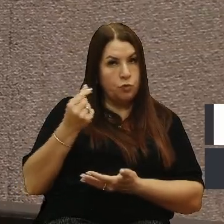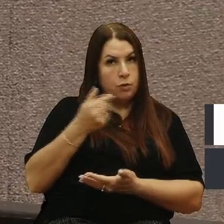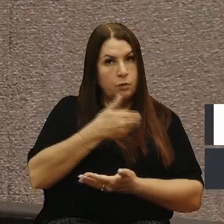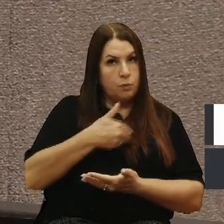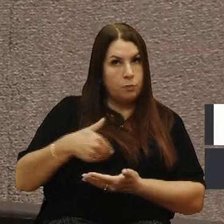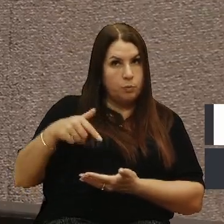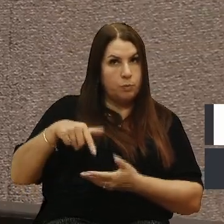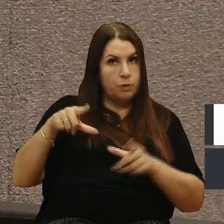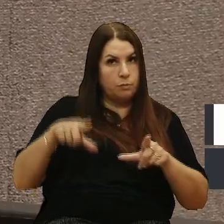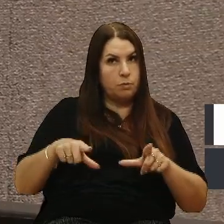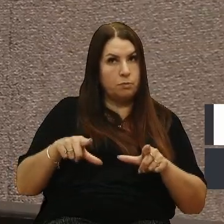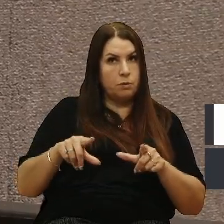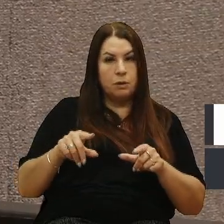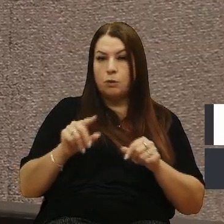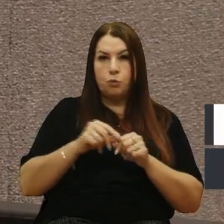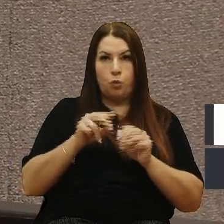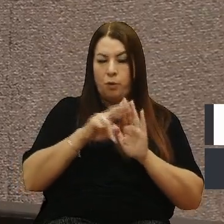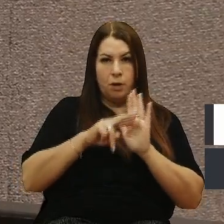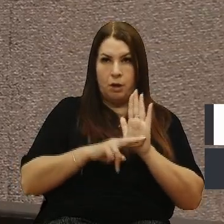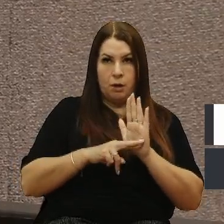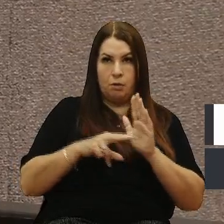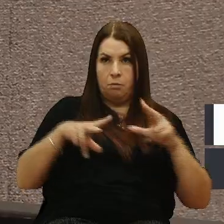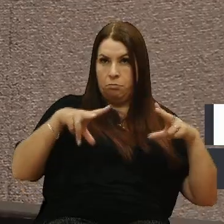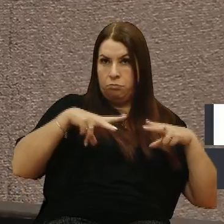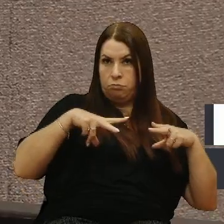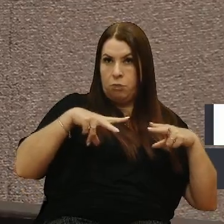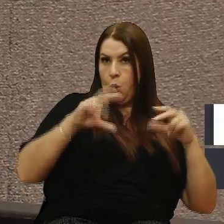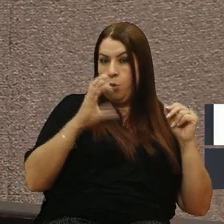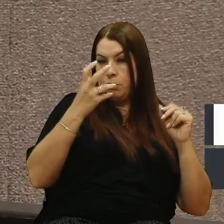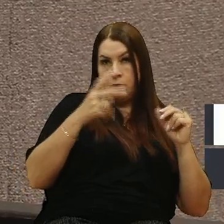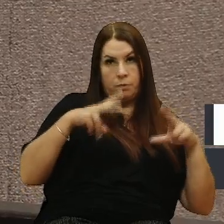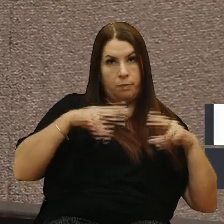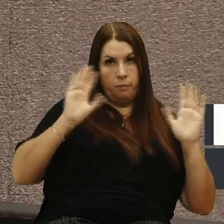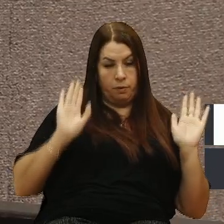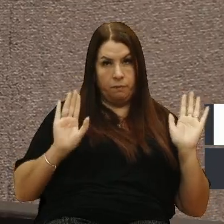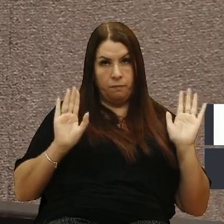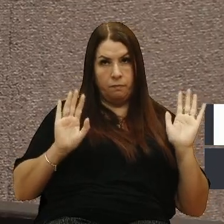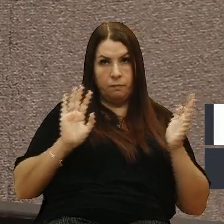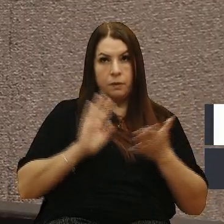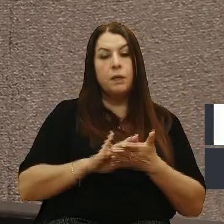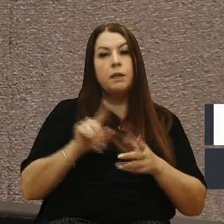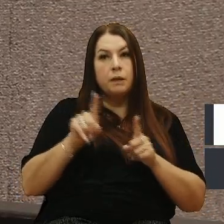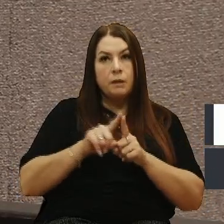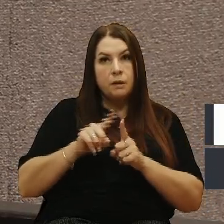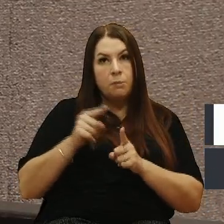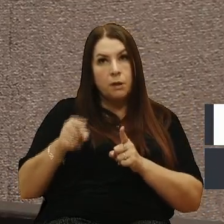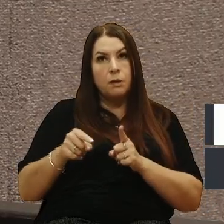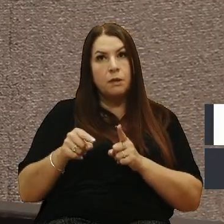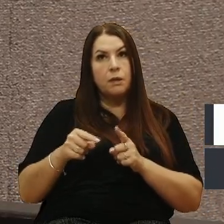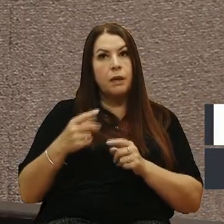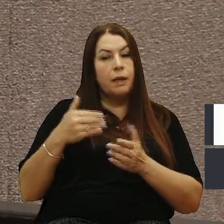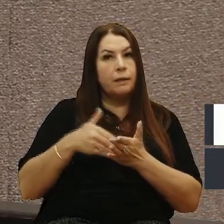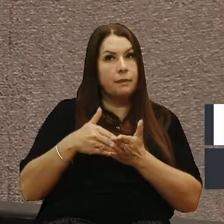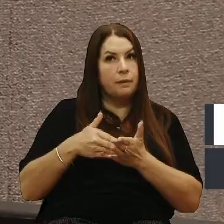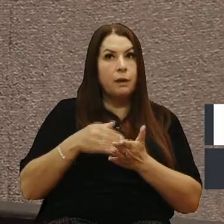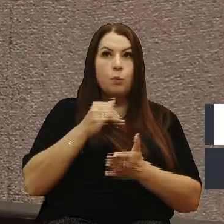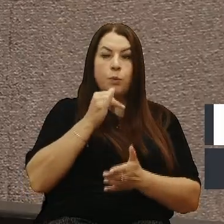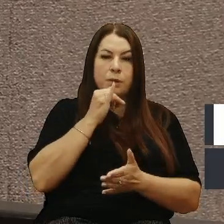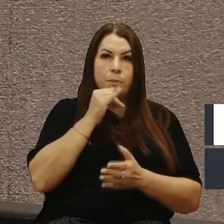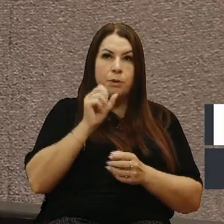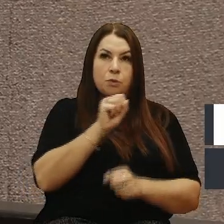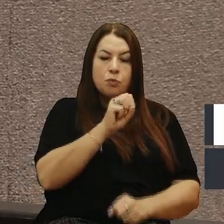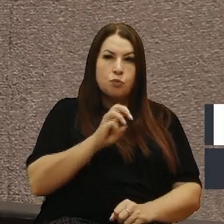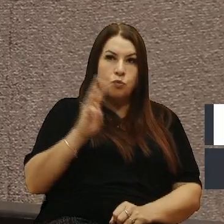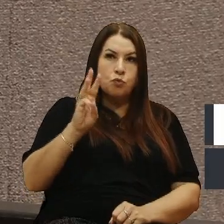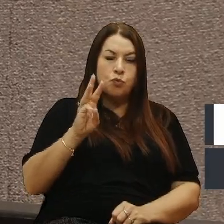espaço público. Eu não estou regrando o que é privado. O que é privado acontece de maneira privada. Inclusive, até onde eu sei, por exemplo, os shows da